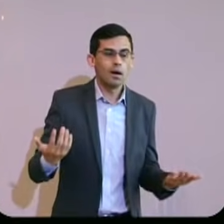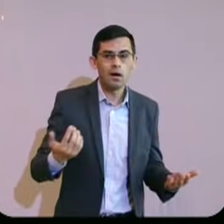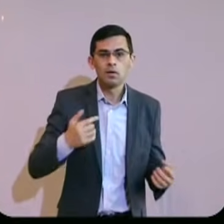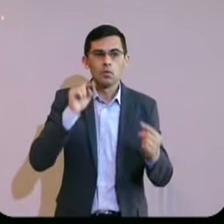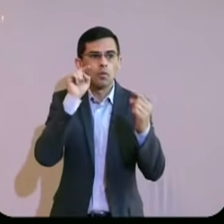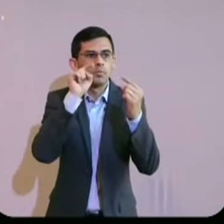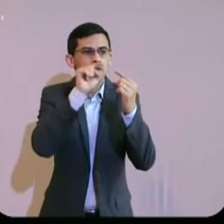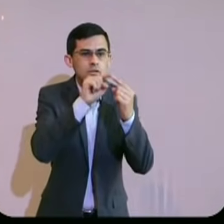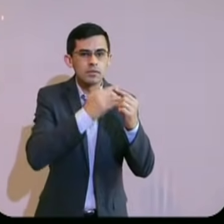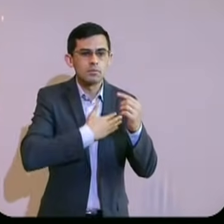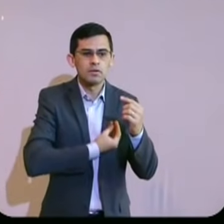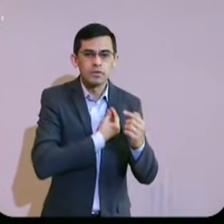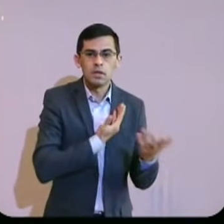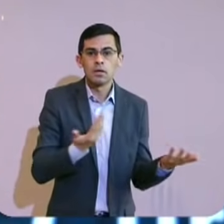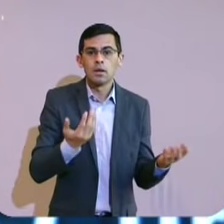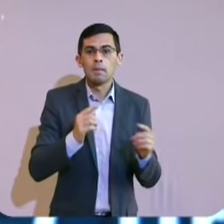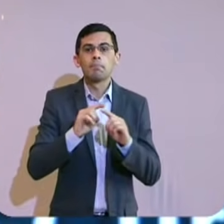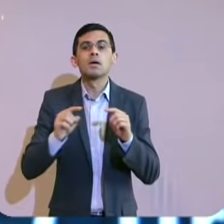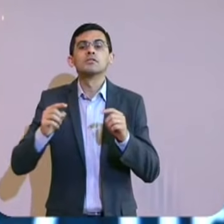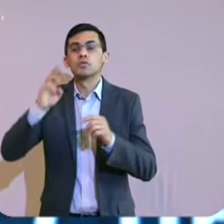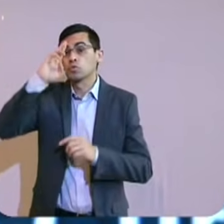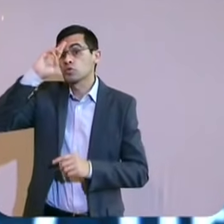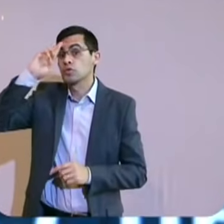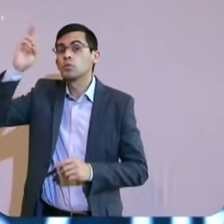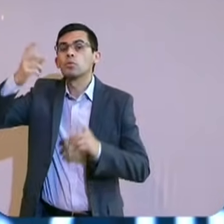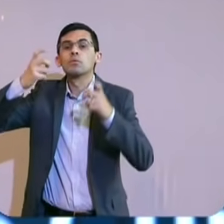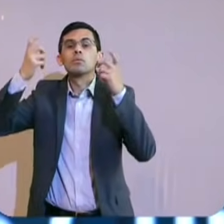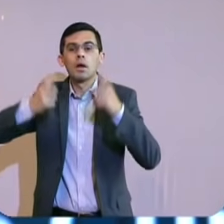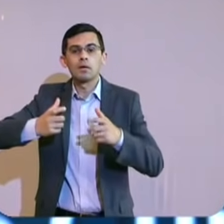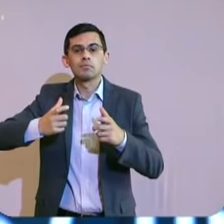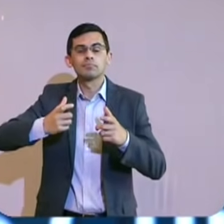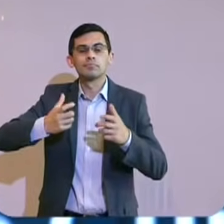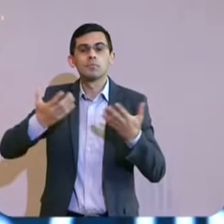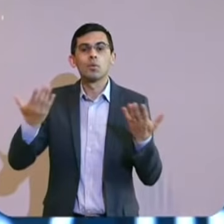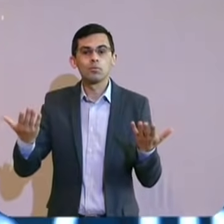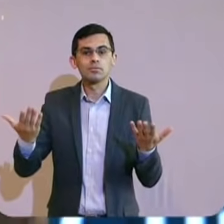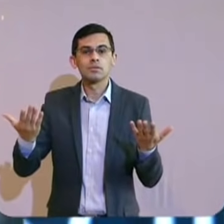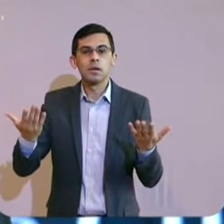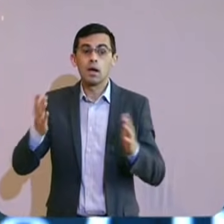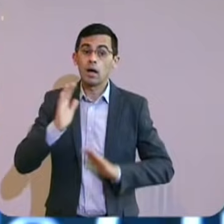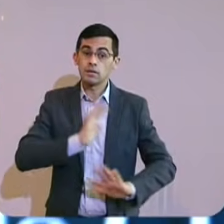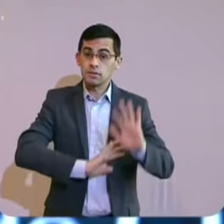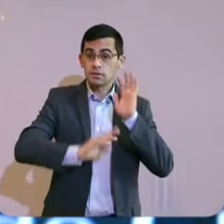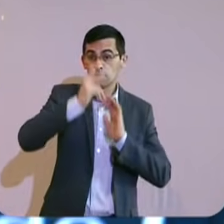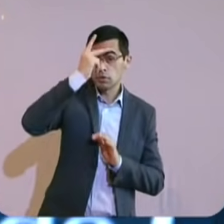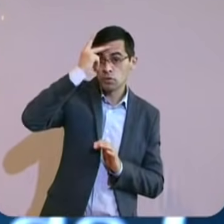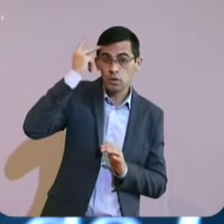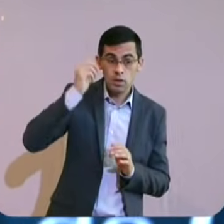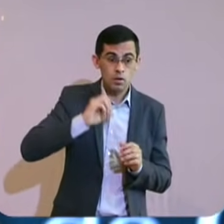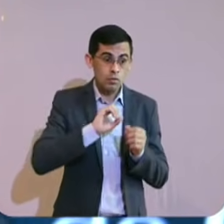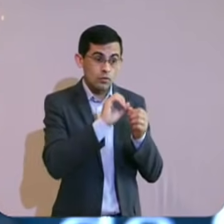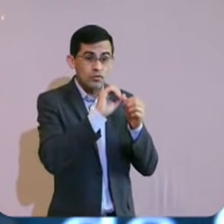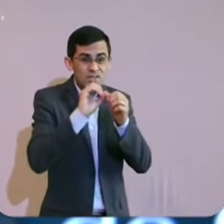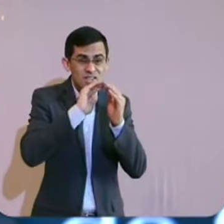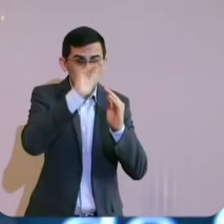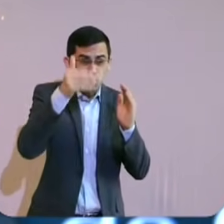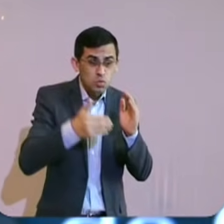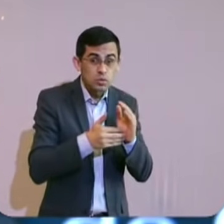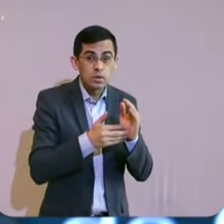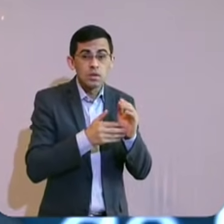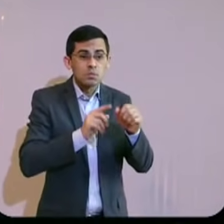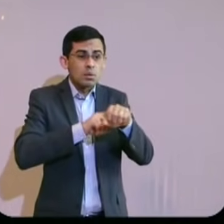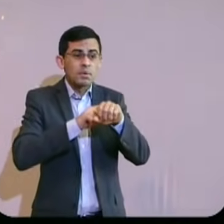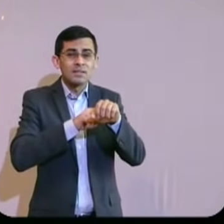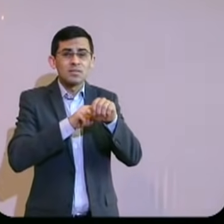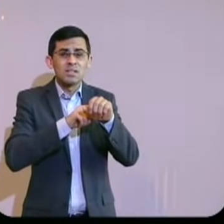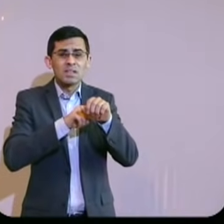minha vida é isso, aquilo, aquilo. E onde está o Senhor em tudo isso? Alguns dizem assim: eu vou fazer tudo isso porque quando